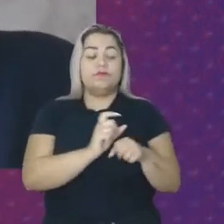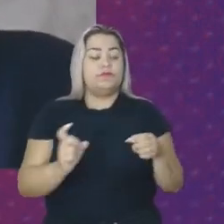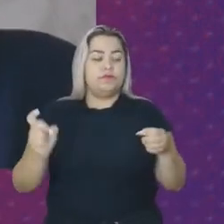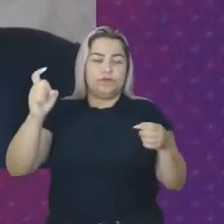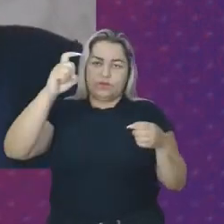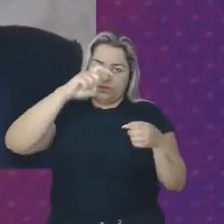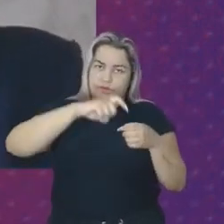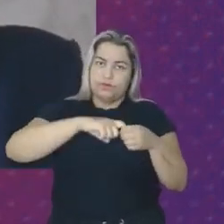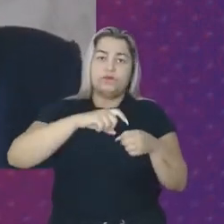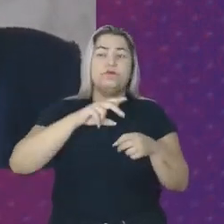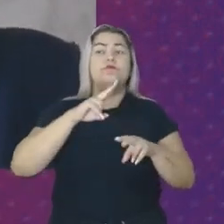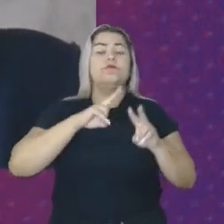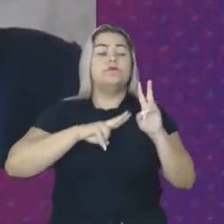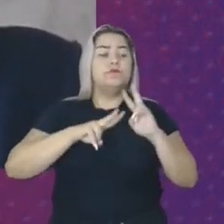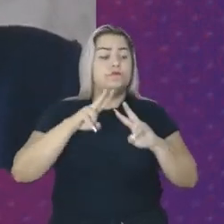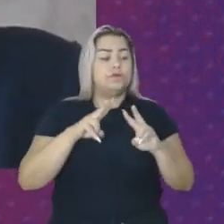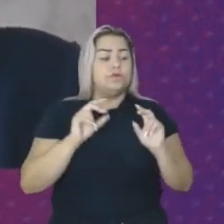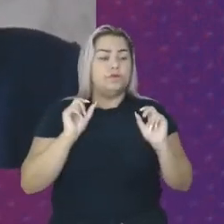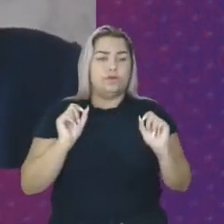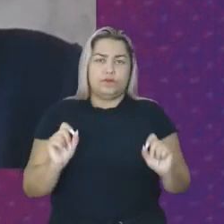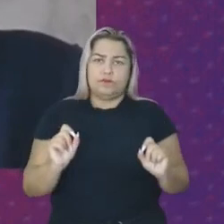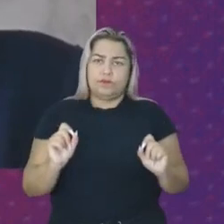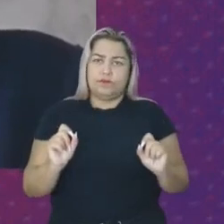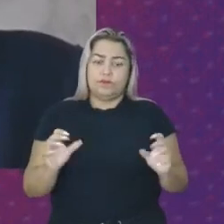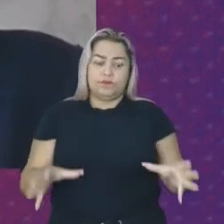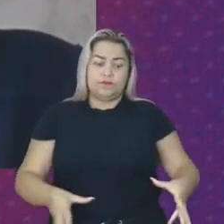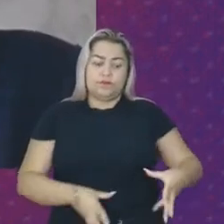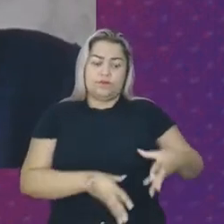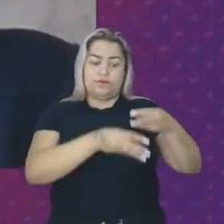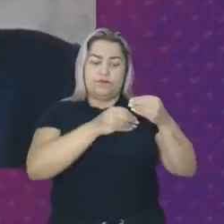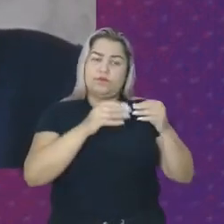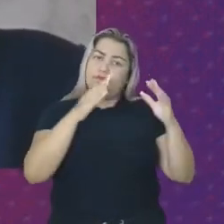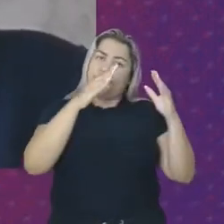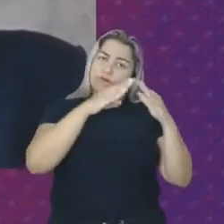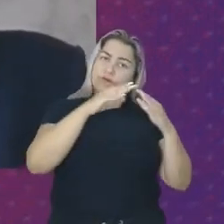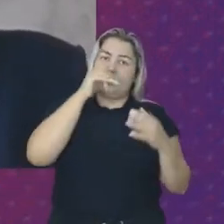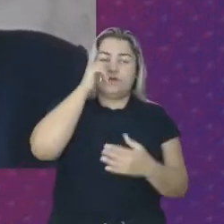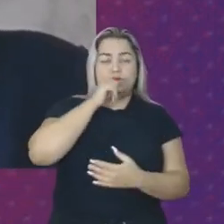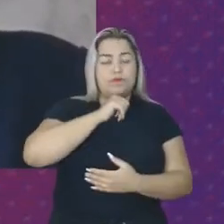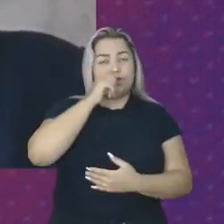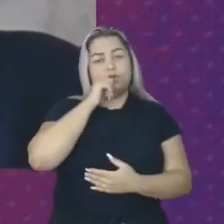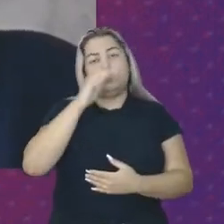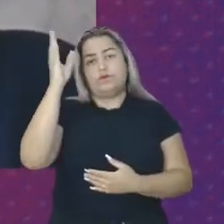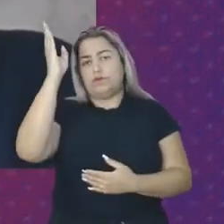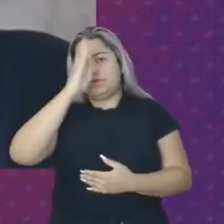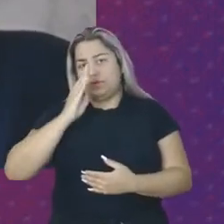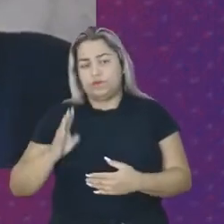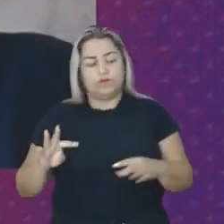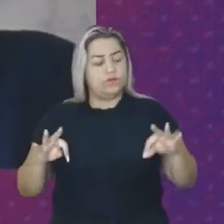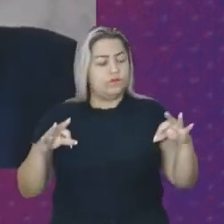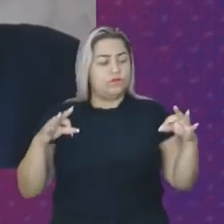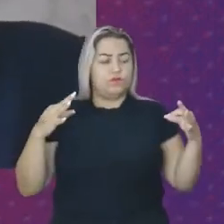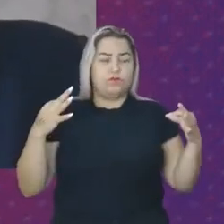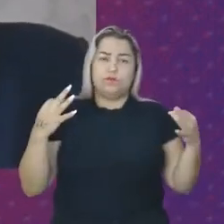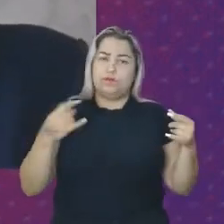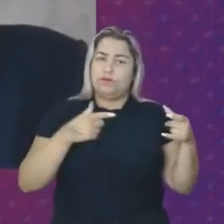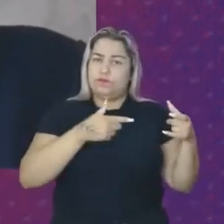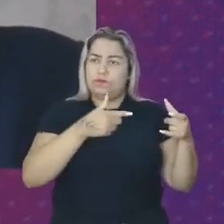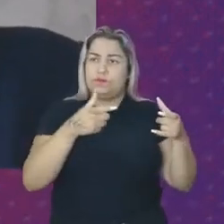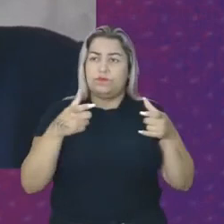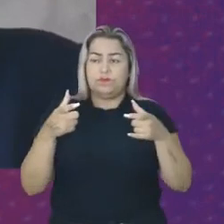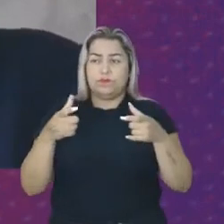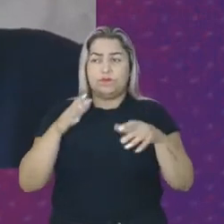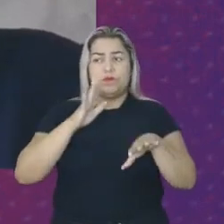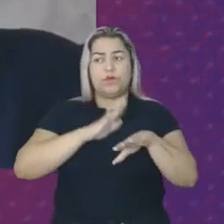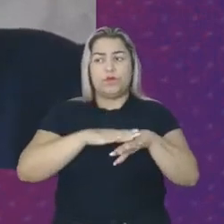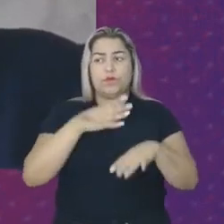retomada prevê a garantia da implementação das casas da mulher brasileira em todas as capitais, e